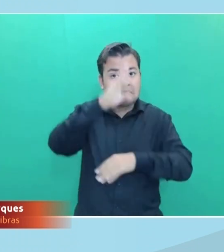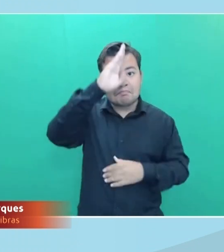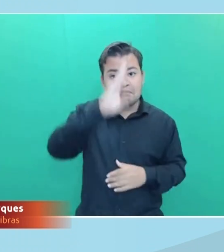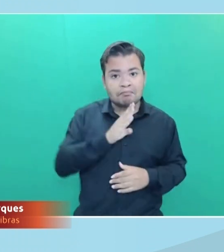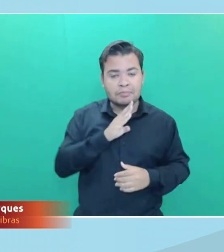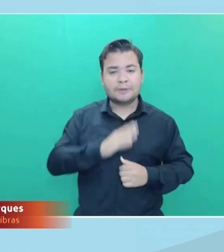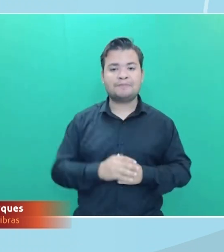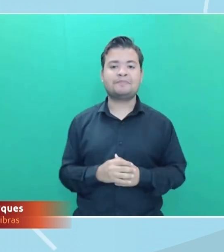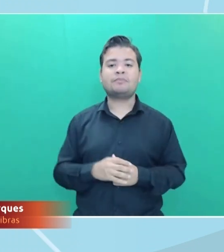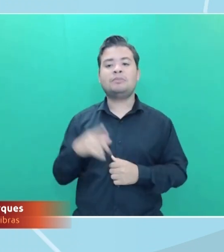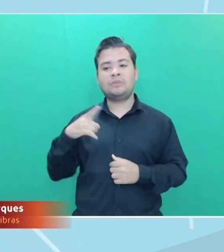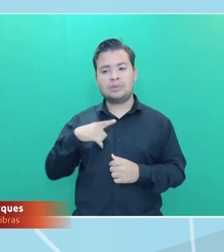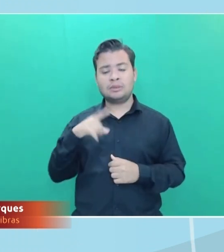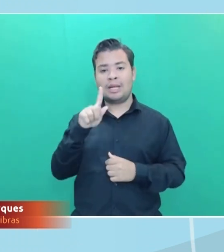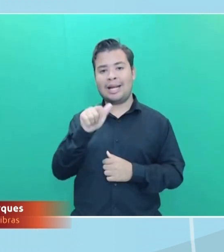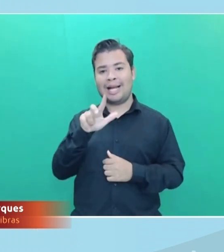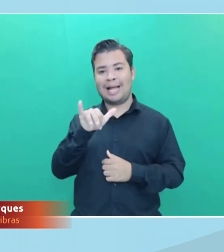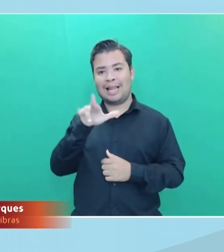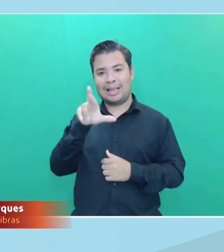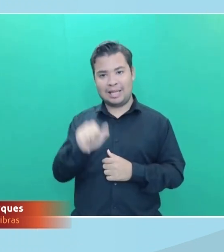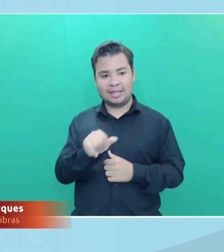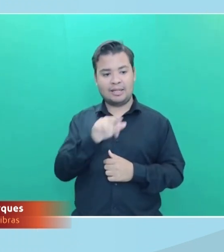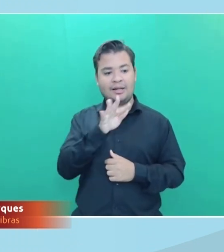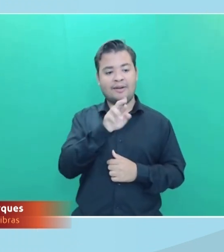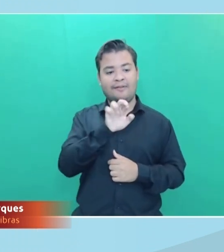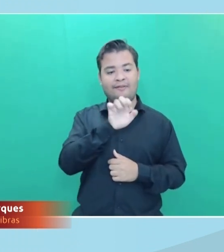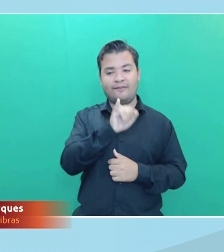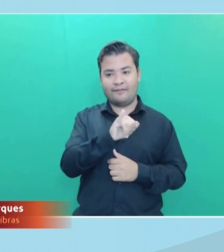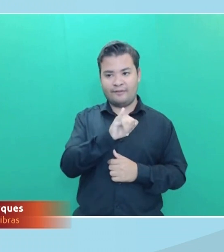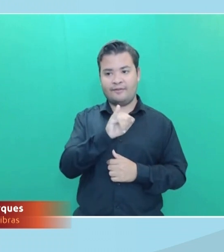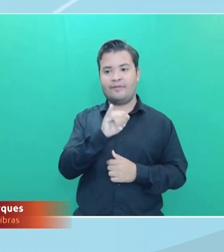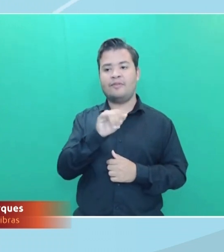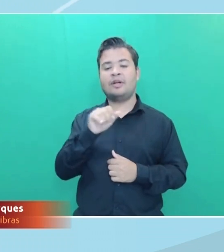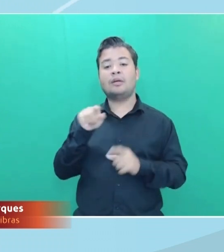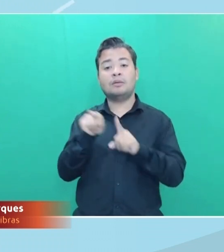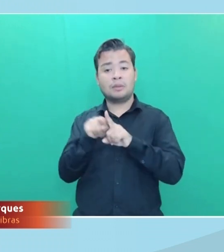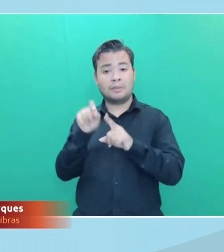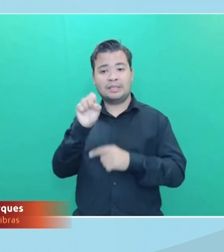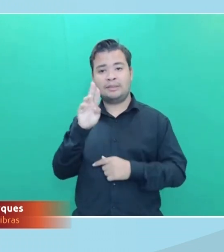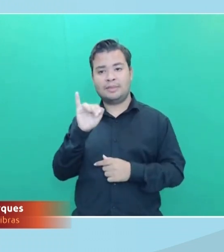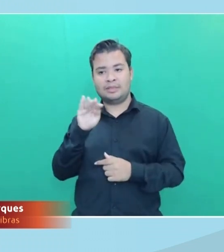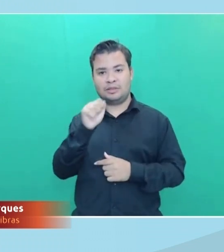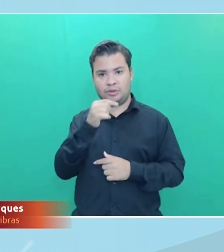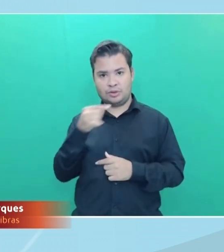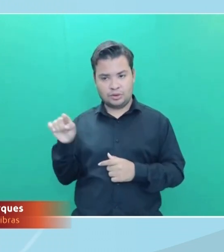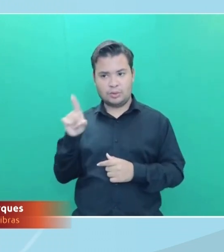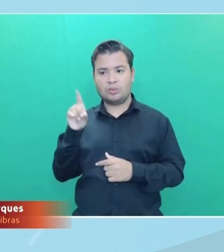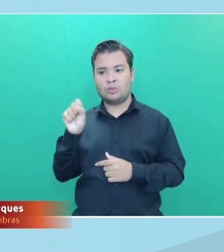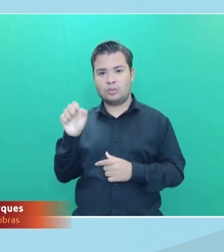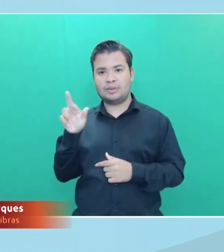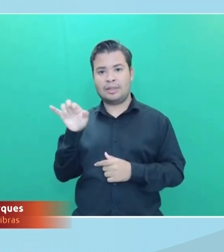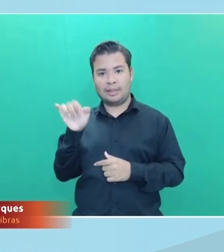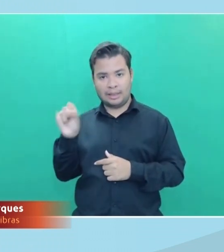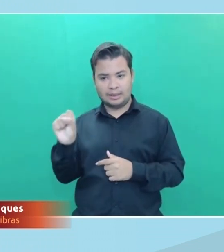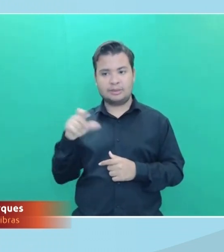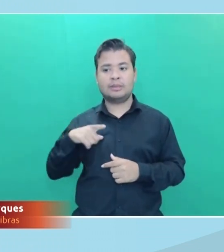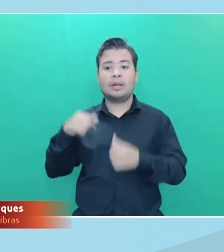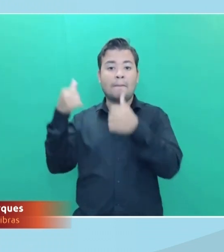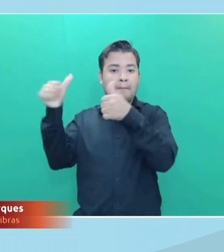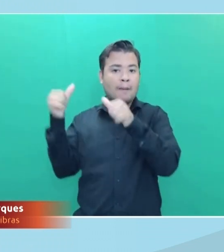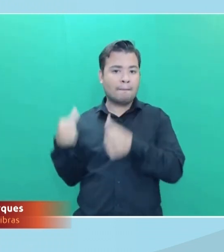Nas galerias Frei Nazareno Confalone e Sebastião dos Reis, existem exposições, né, que